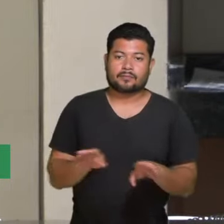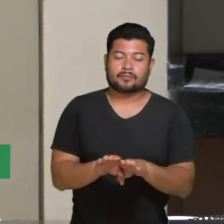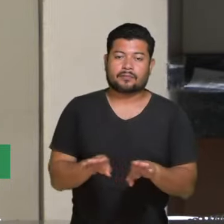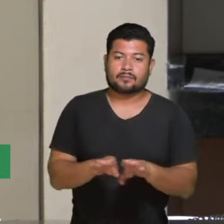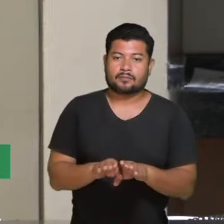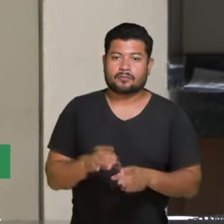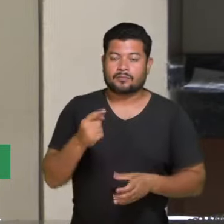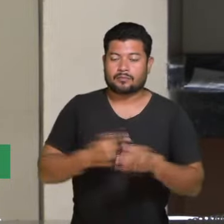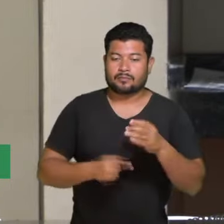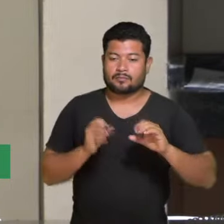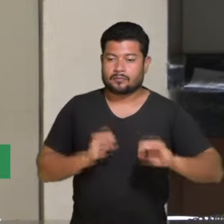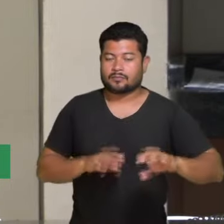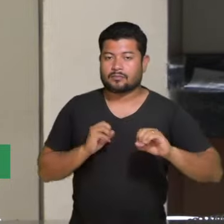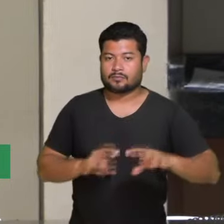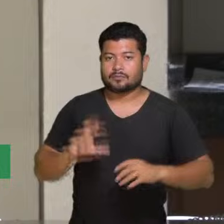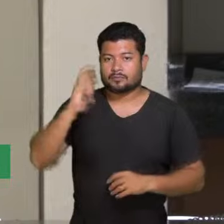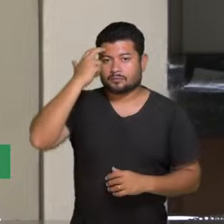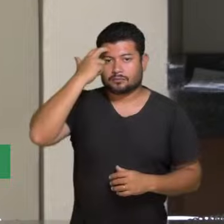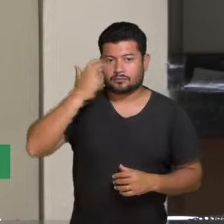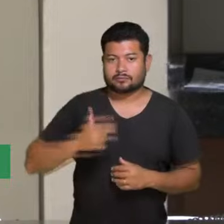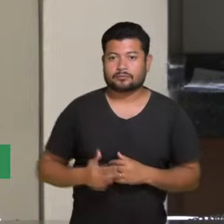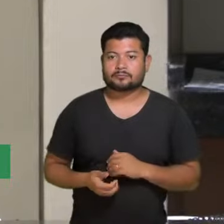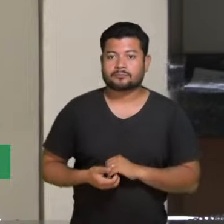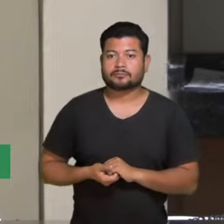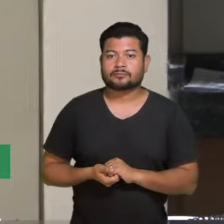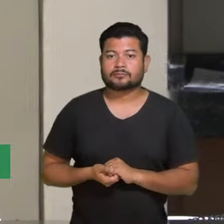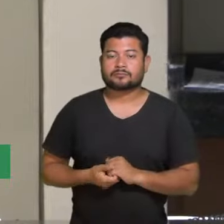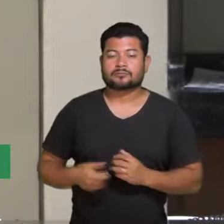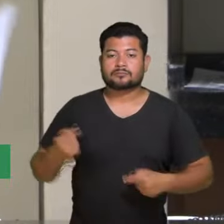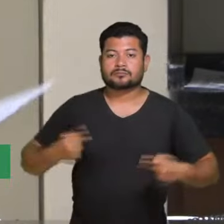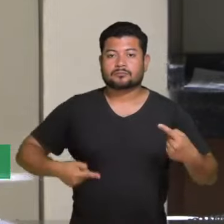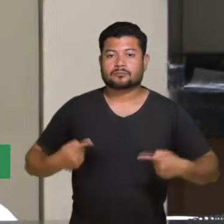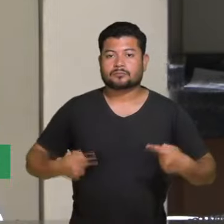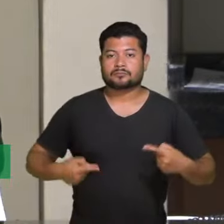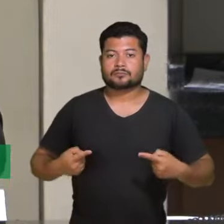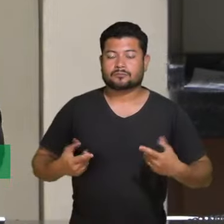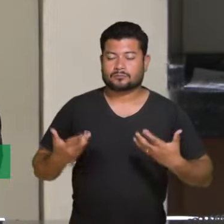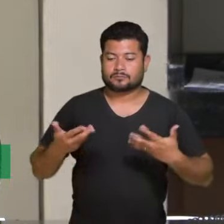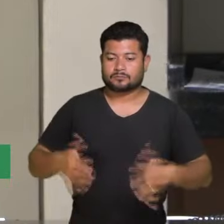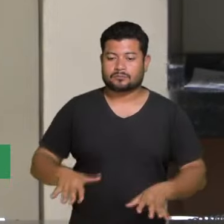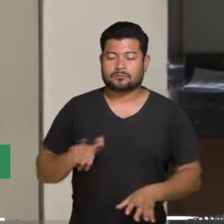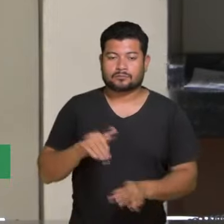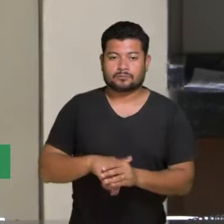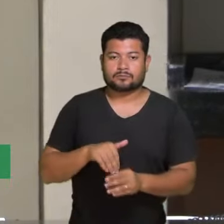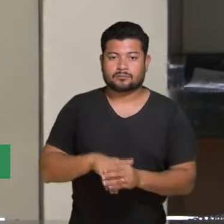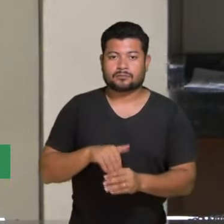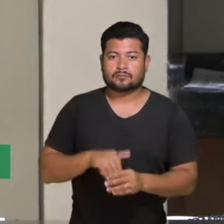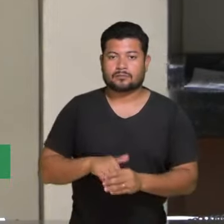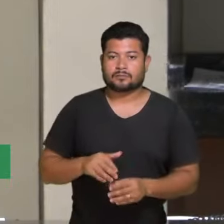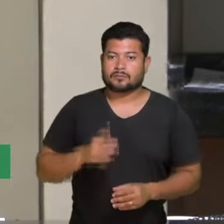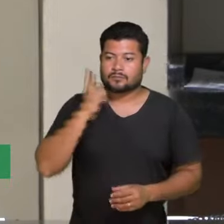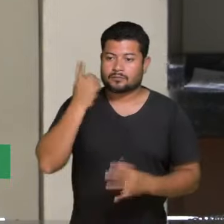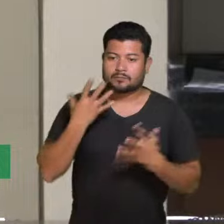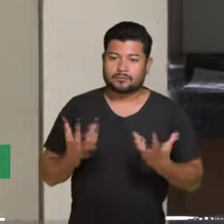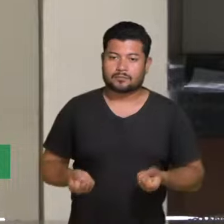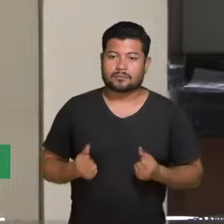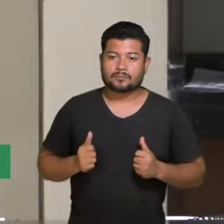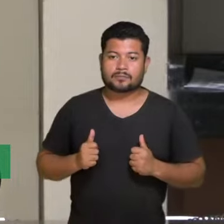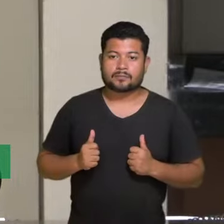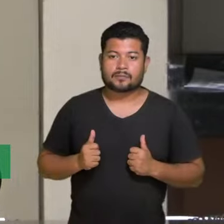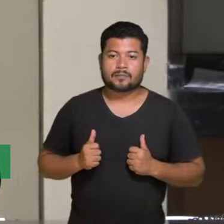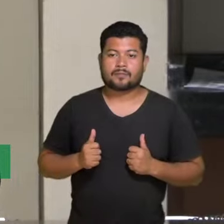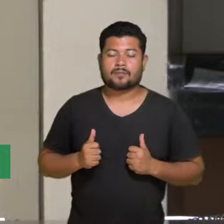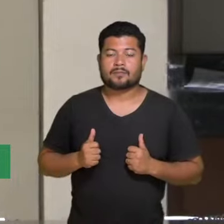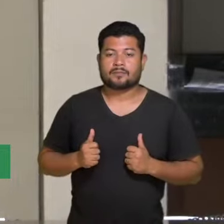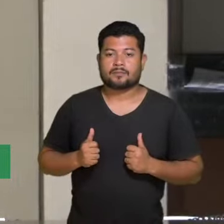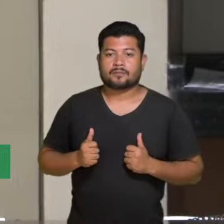Educação e Cultura, relator deputado Marquito, em discussão. Não havendo quem queira discutir em votação, deputados que aprovam, permaneçam como se